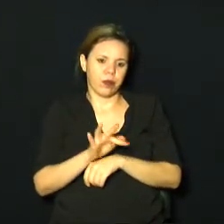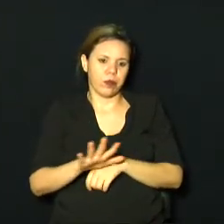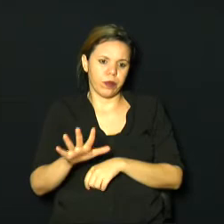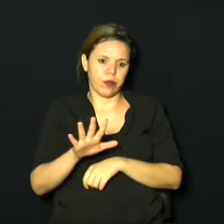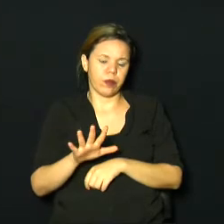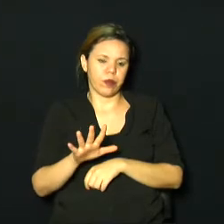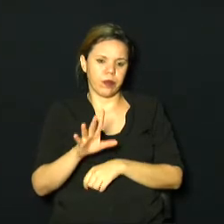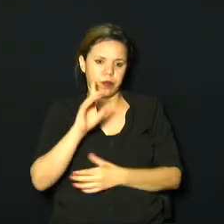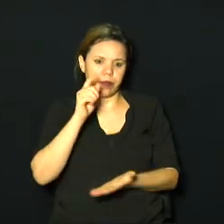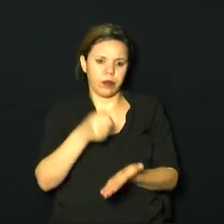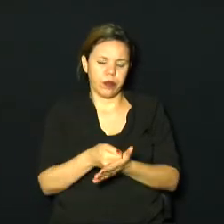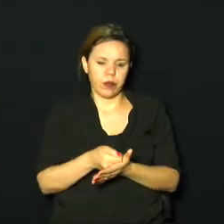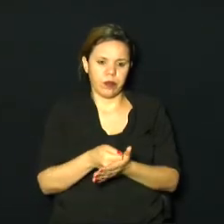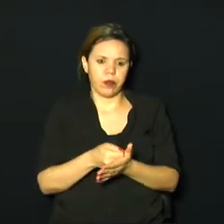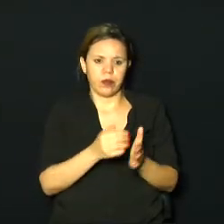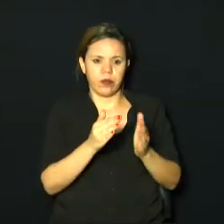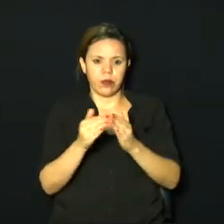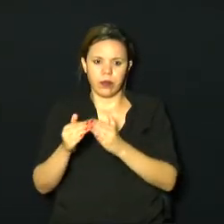está garantido o direito à